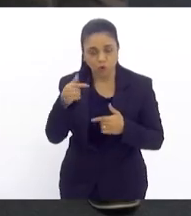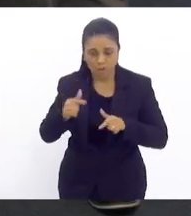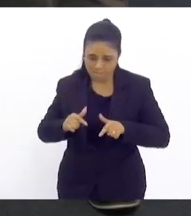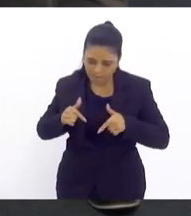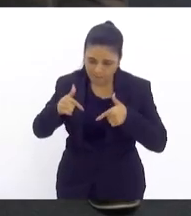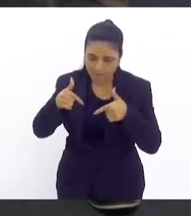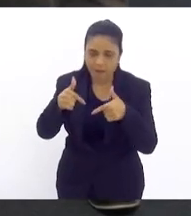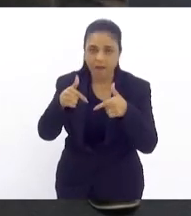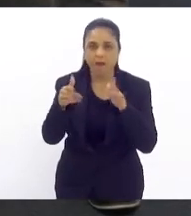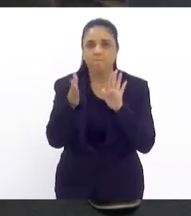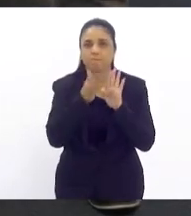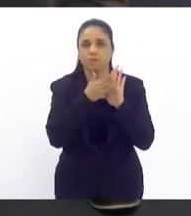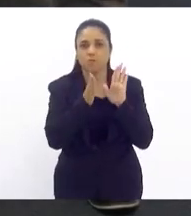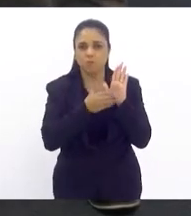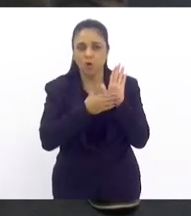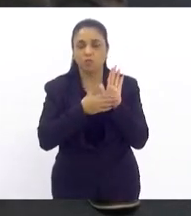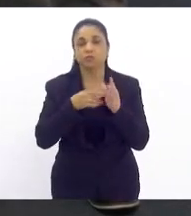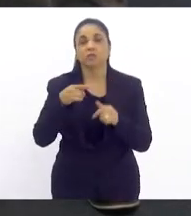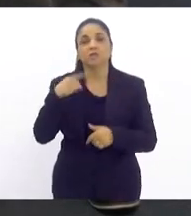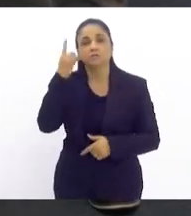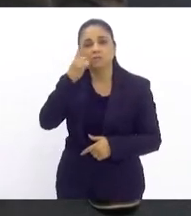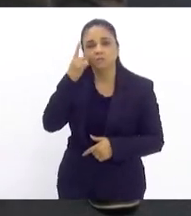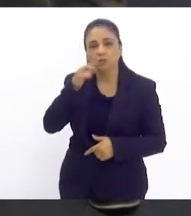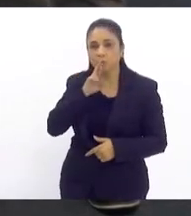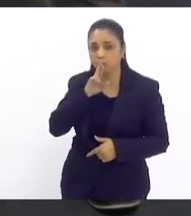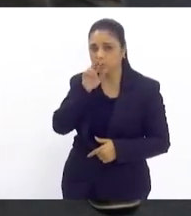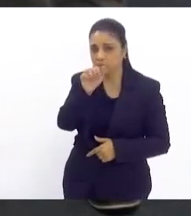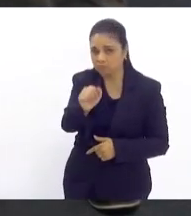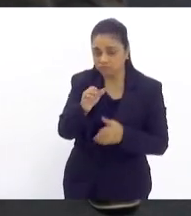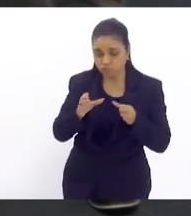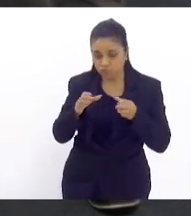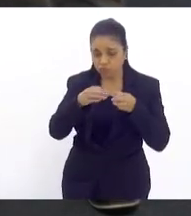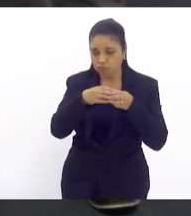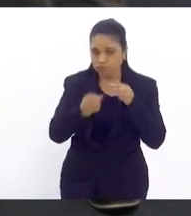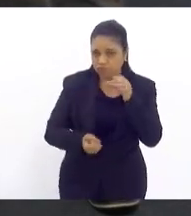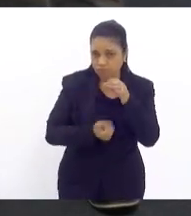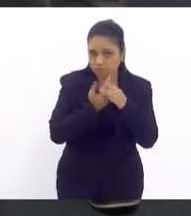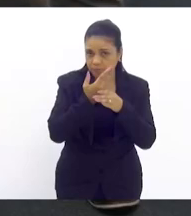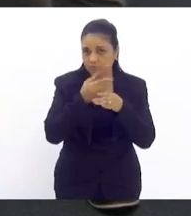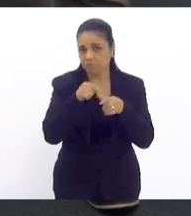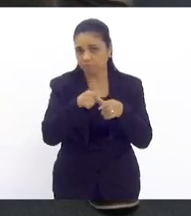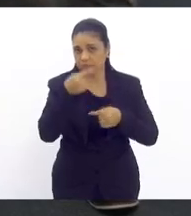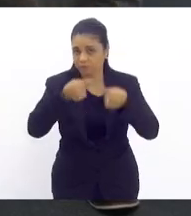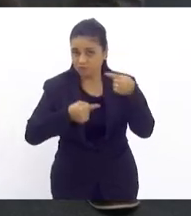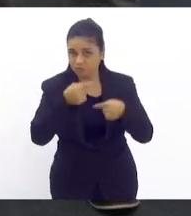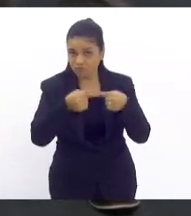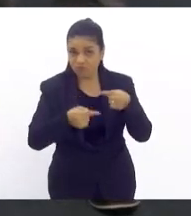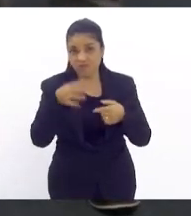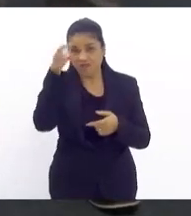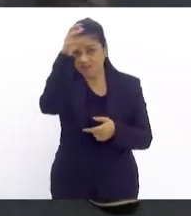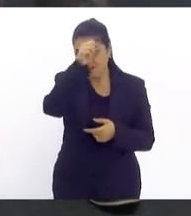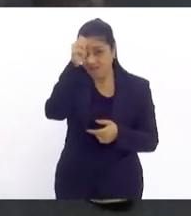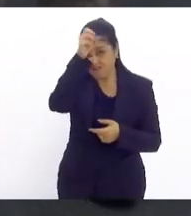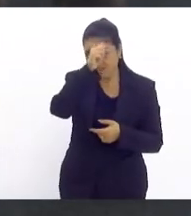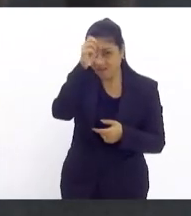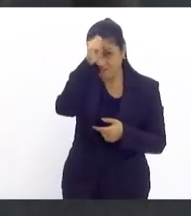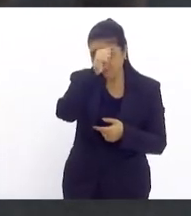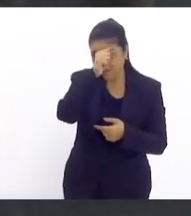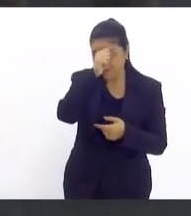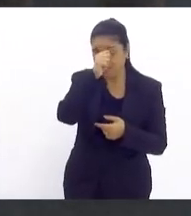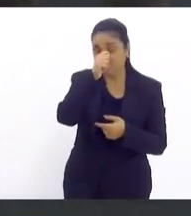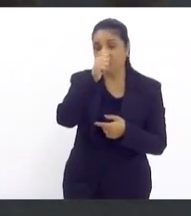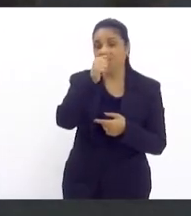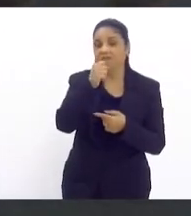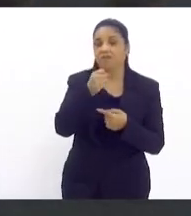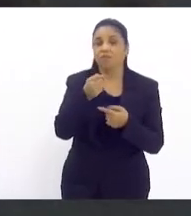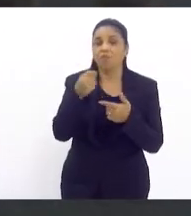do Rodrigo Amorim de criar essa comissão a gente tem que aprender com as pernadas que a gente levou no